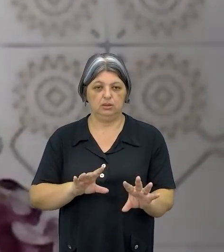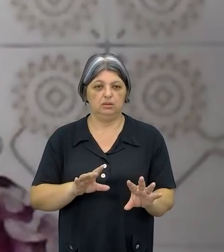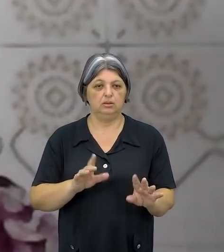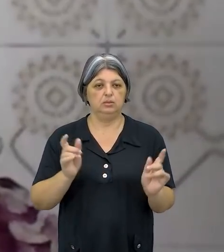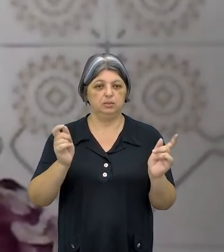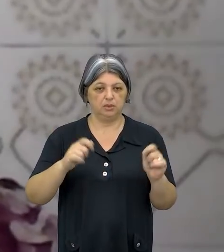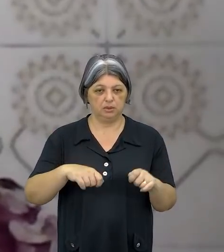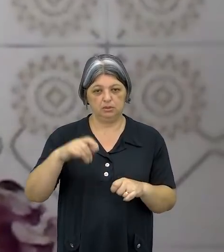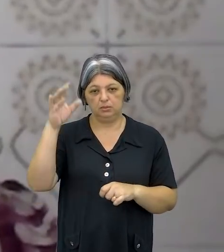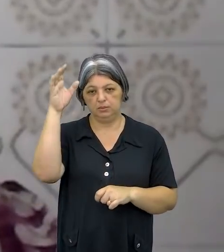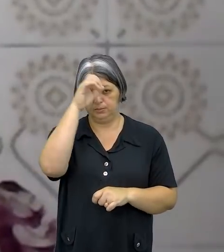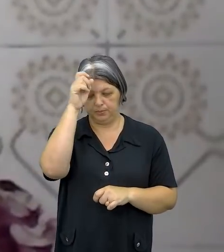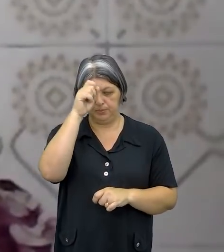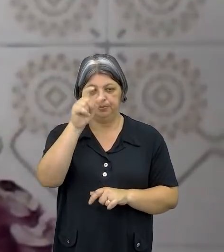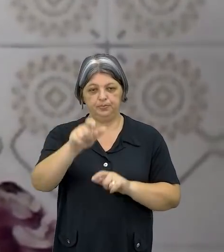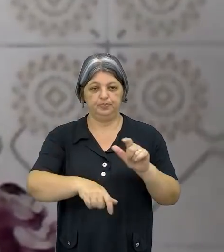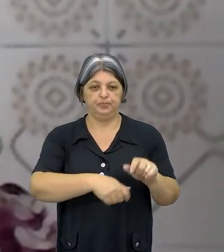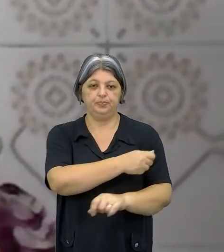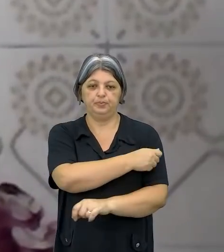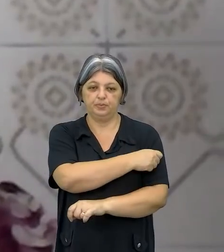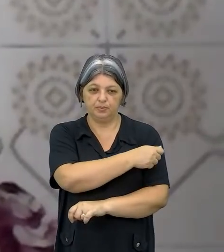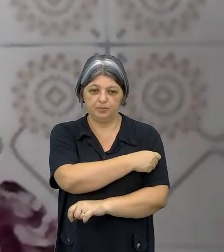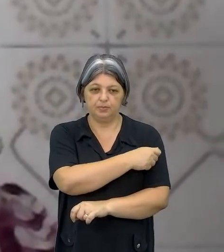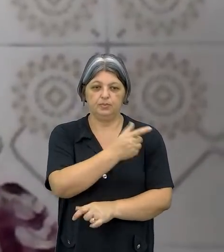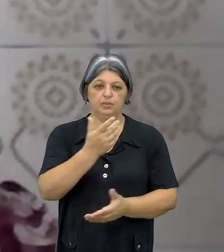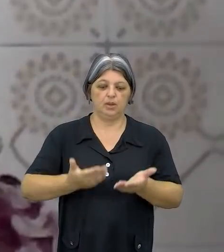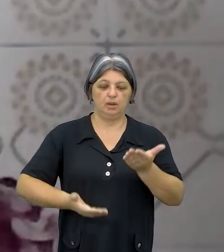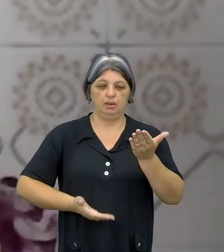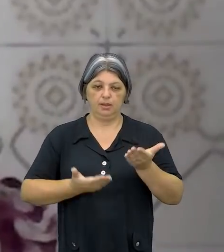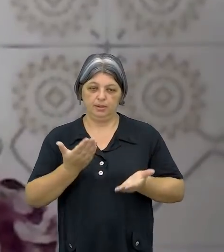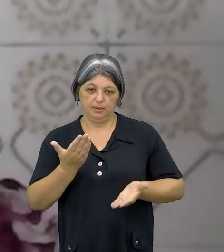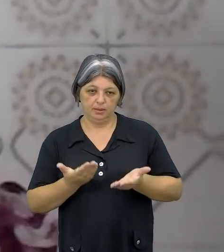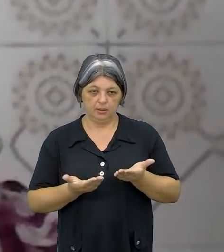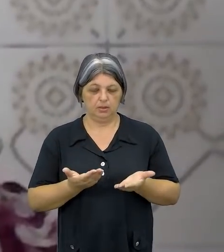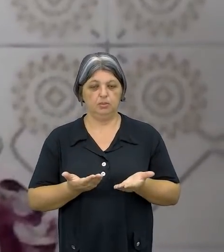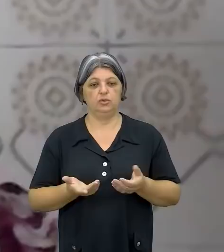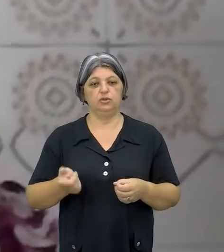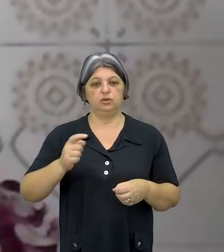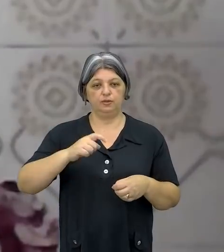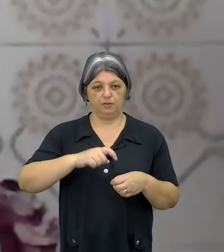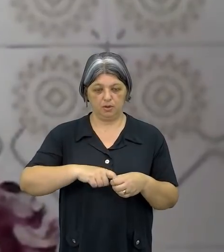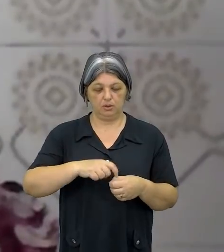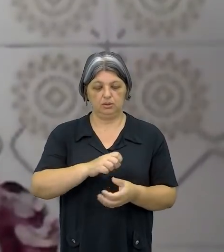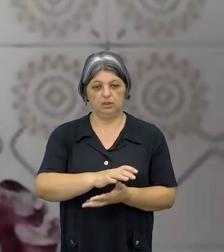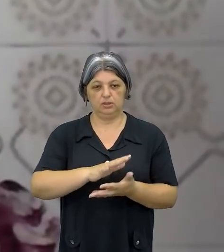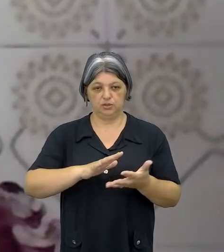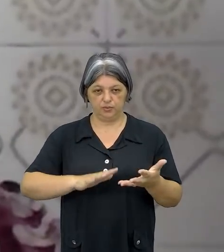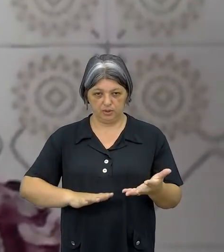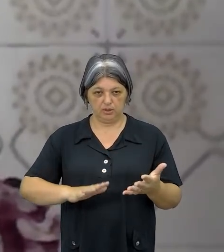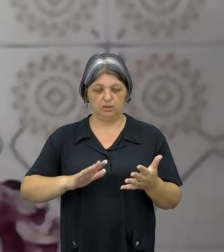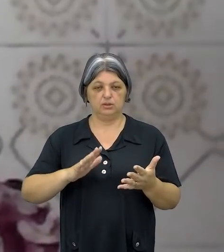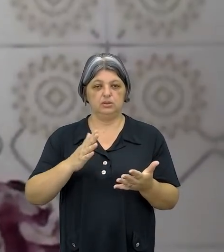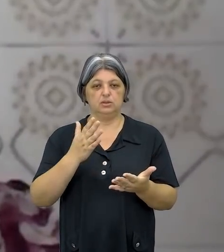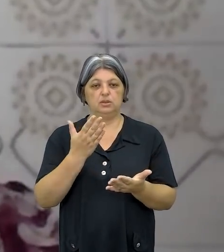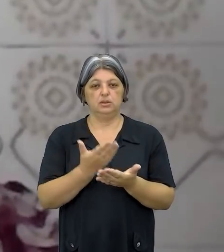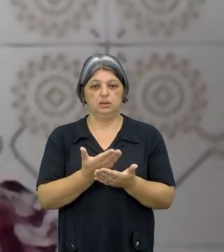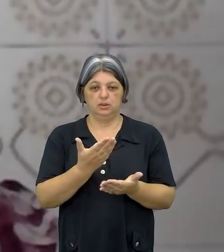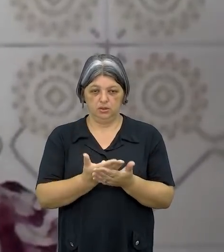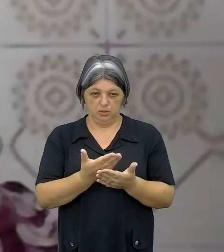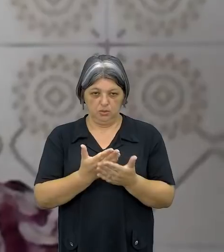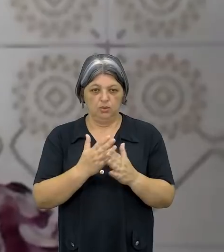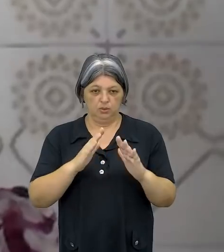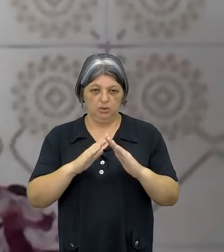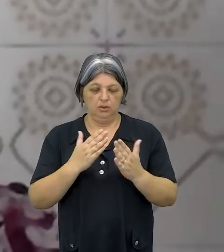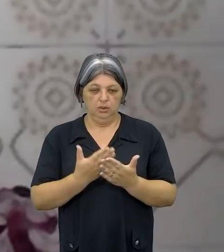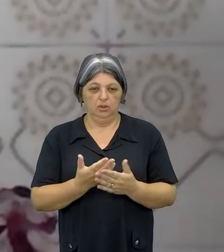a aprendizagem dos estudantes nesse período, né, de retomada das atividades escolares, né, tendo em vistas duas